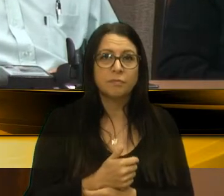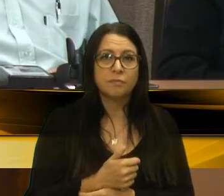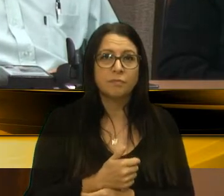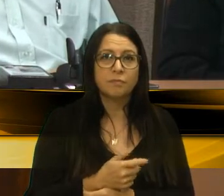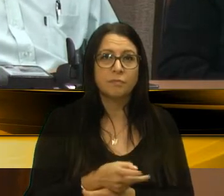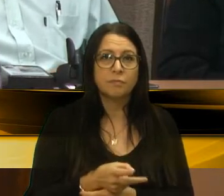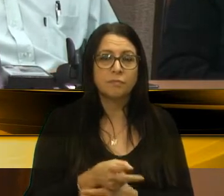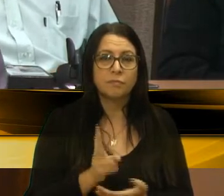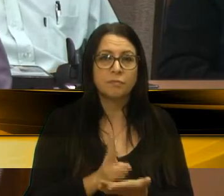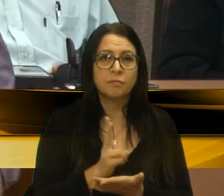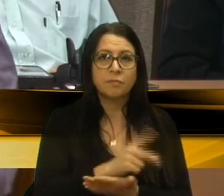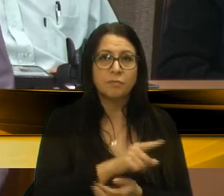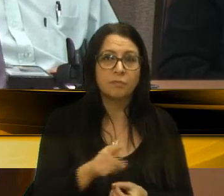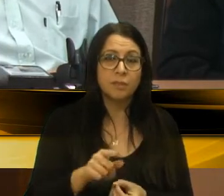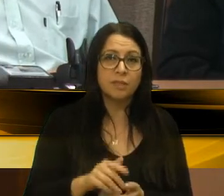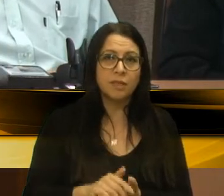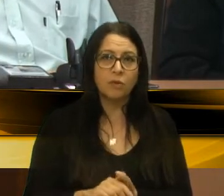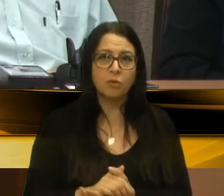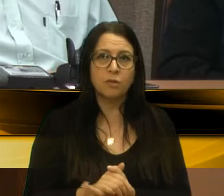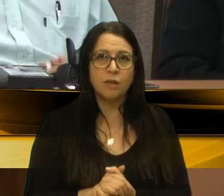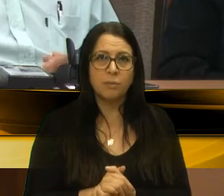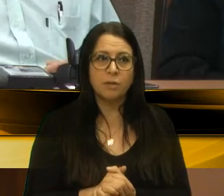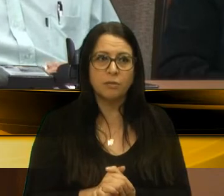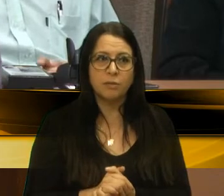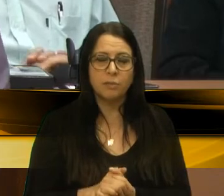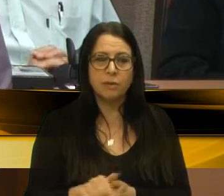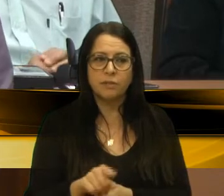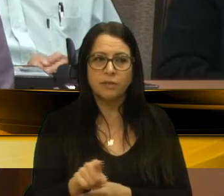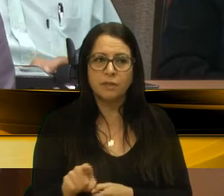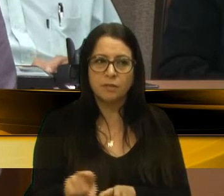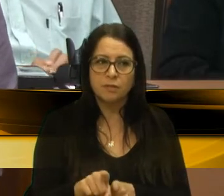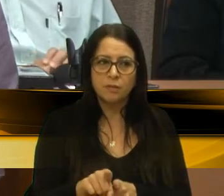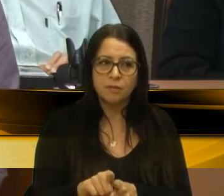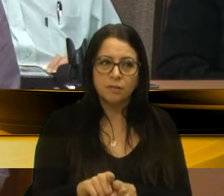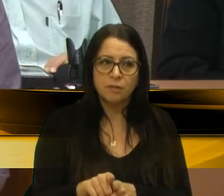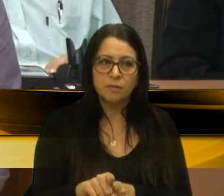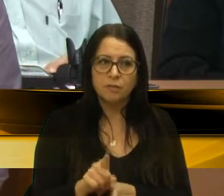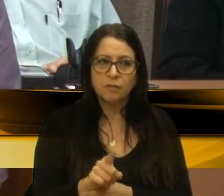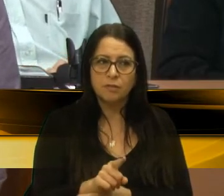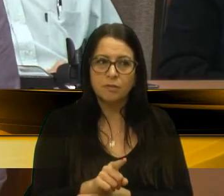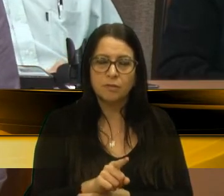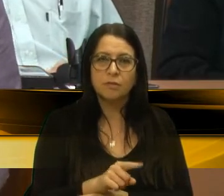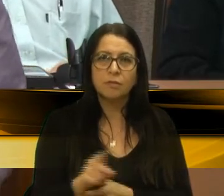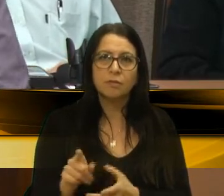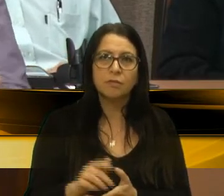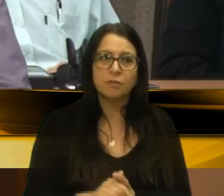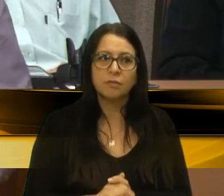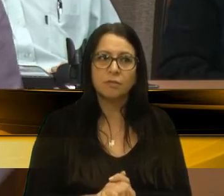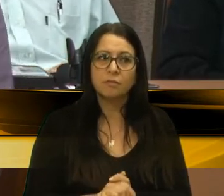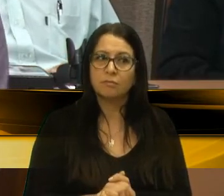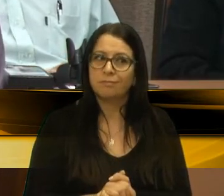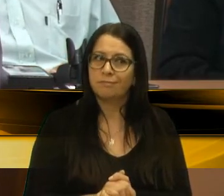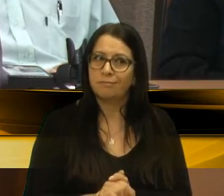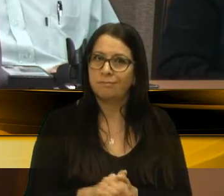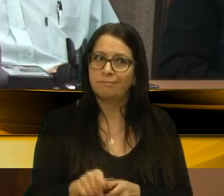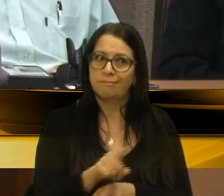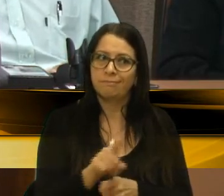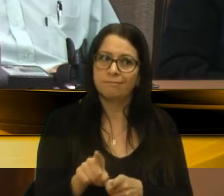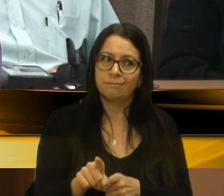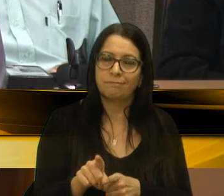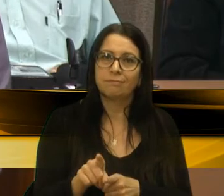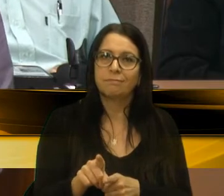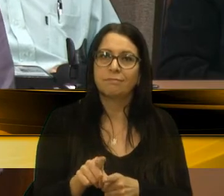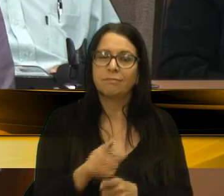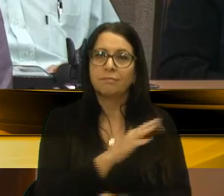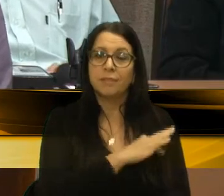continua, o tempo está sendo, sei que está sendo curto, mas também a São Vendelino, ali entre São Vendelino e